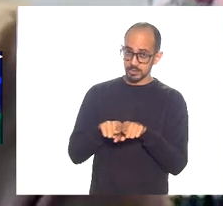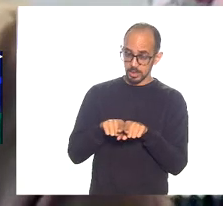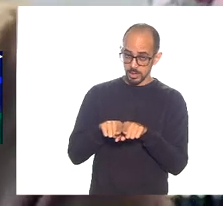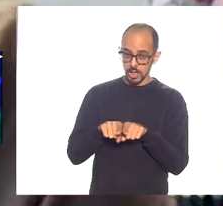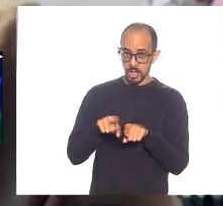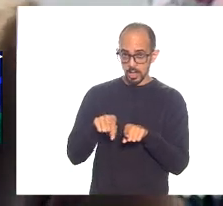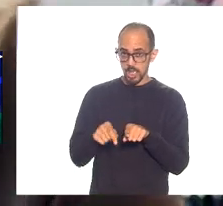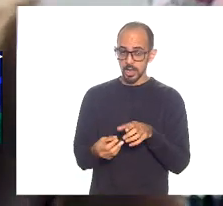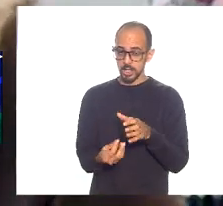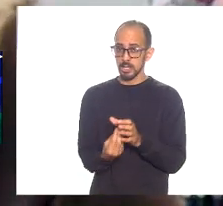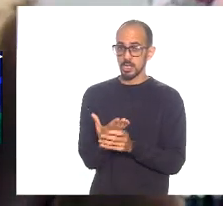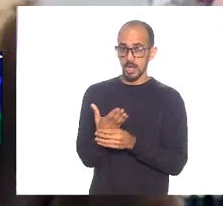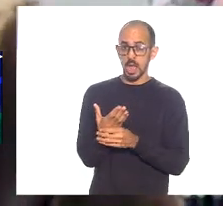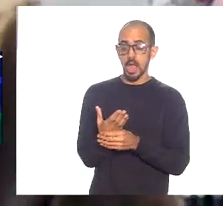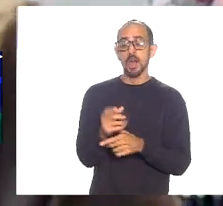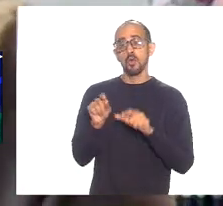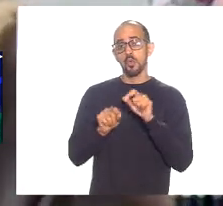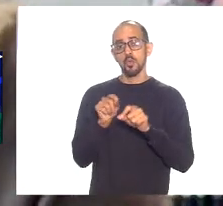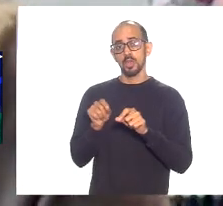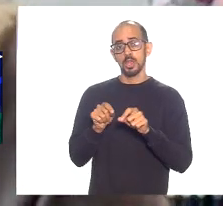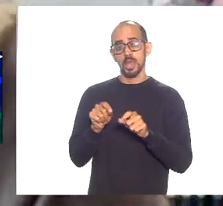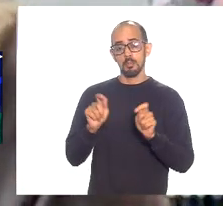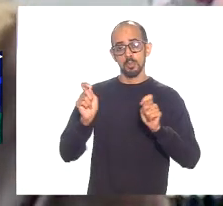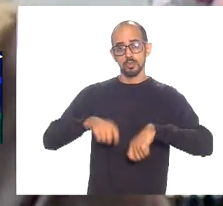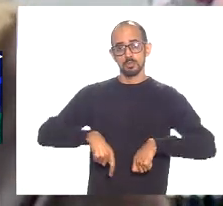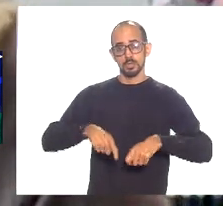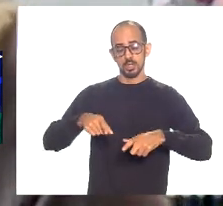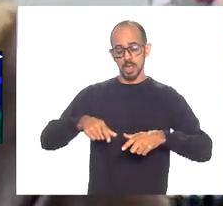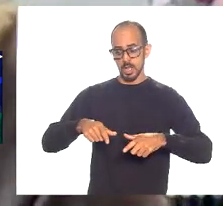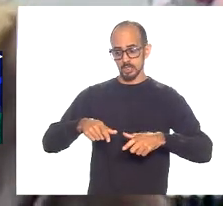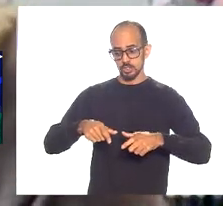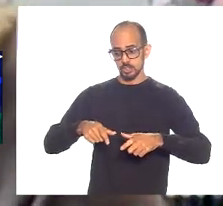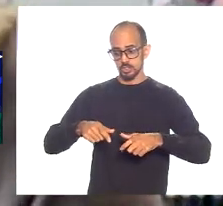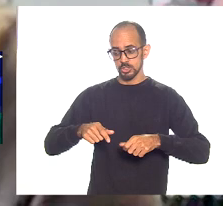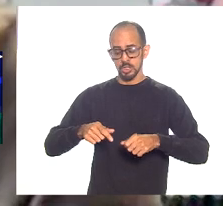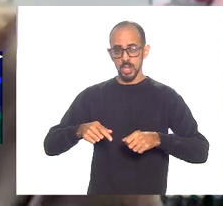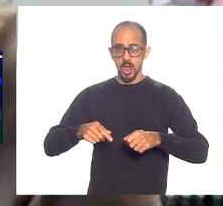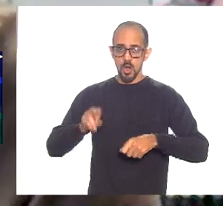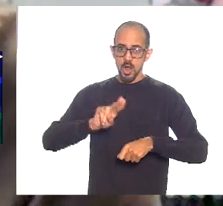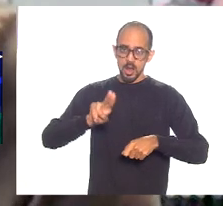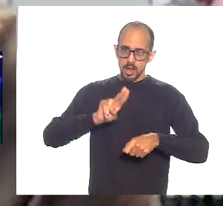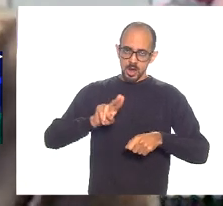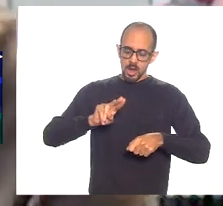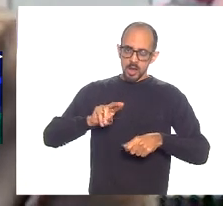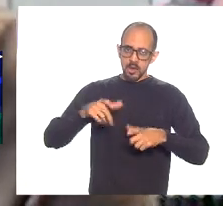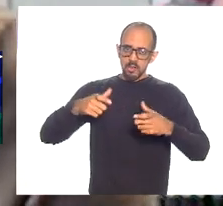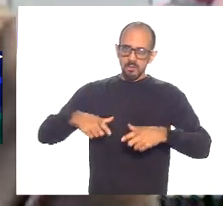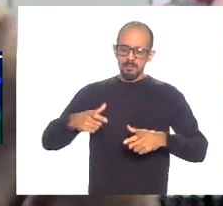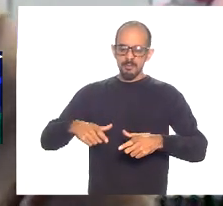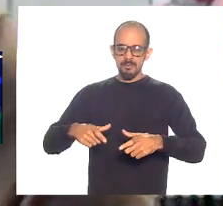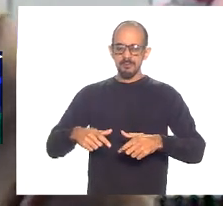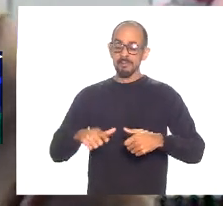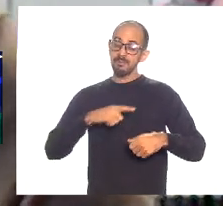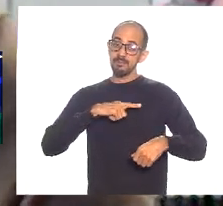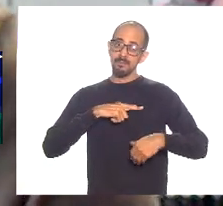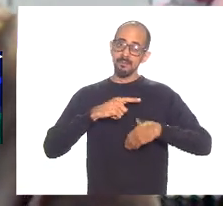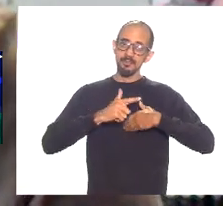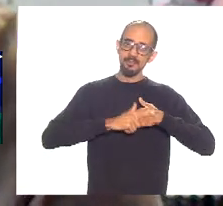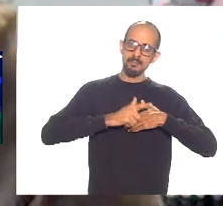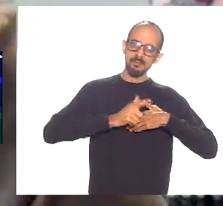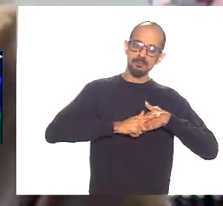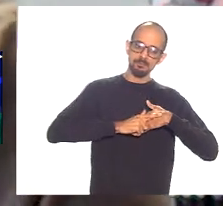viabilizar A retomada daquele espaço e que ele tenha né um papel eh com o dedo